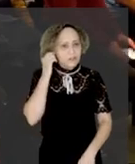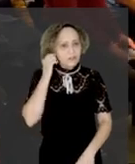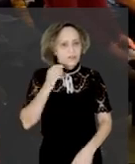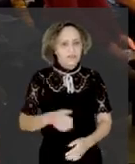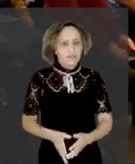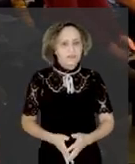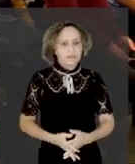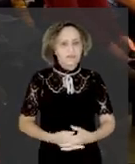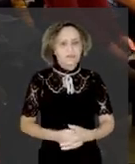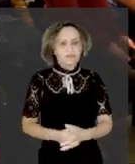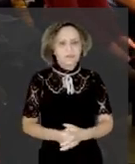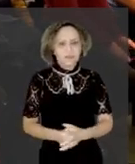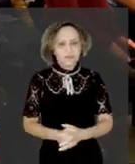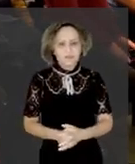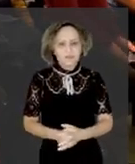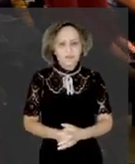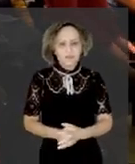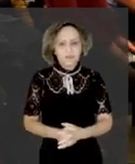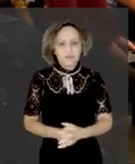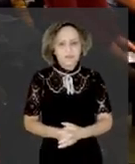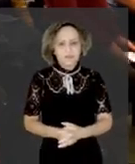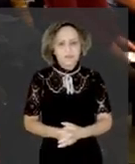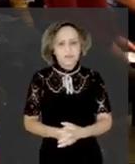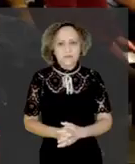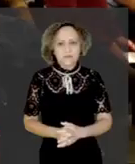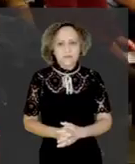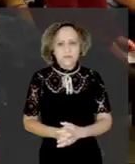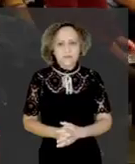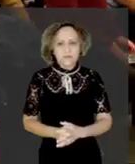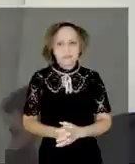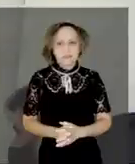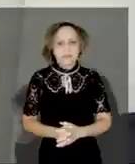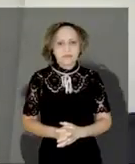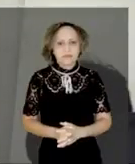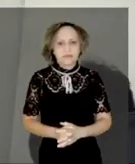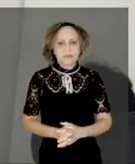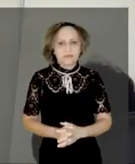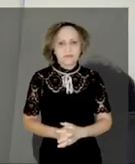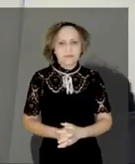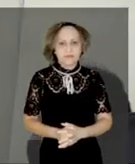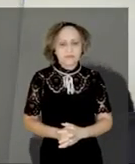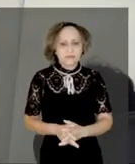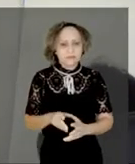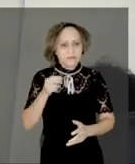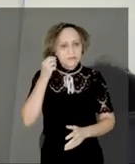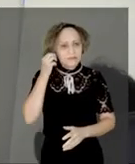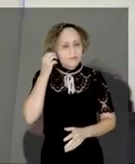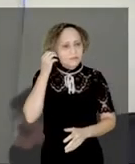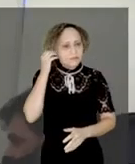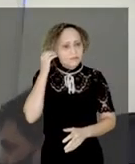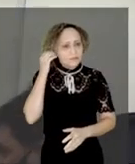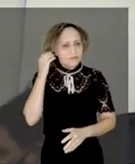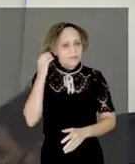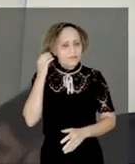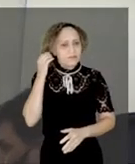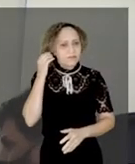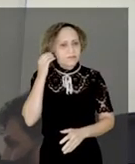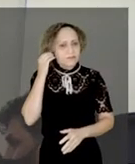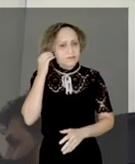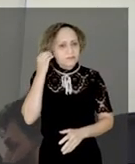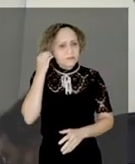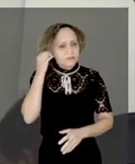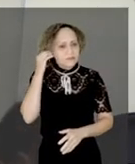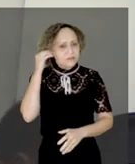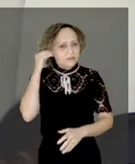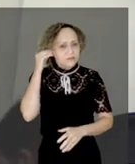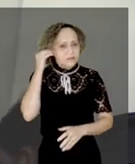nosso sindicato. E da Previdência. Quando tinha Previdência. Se